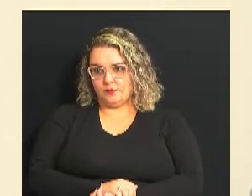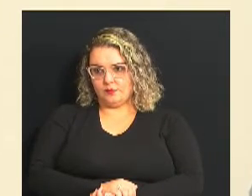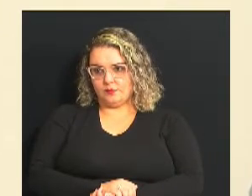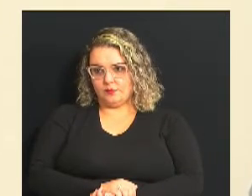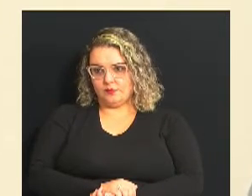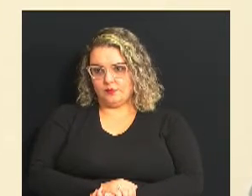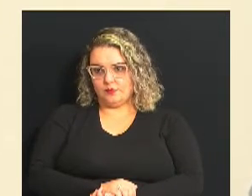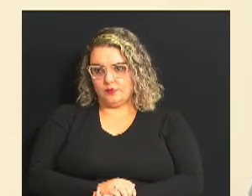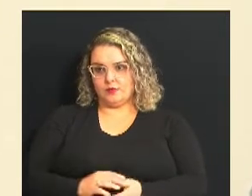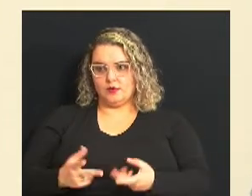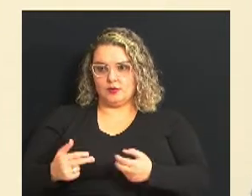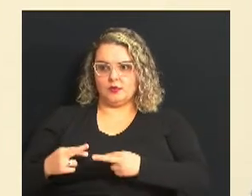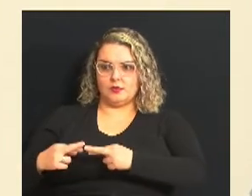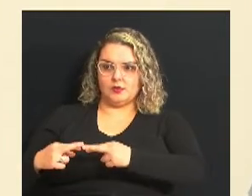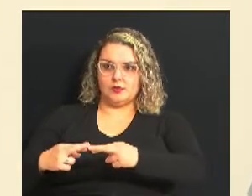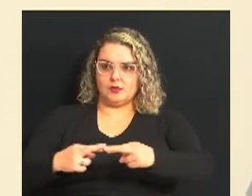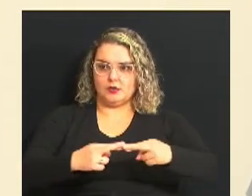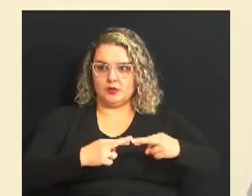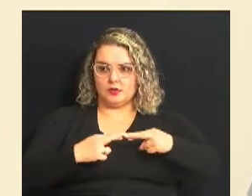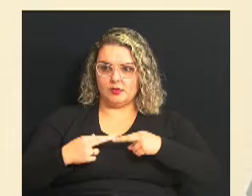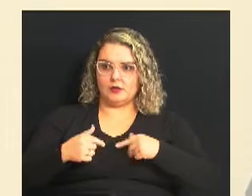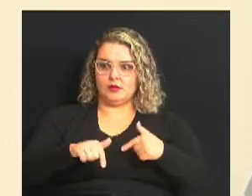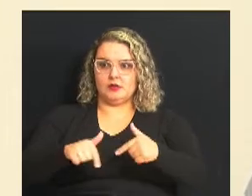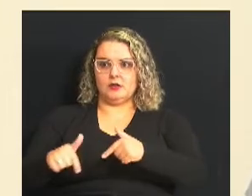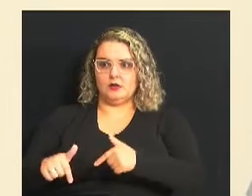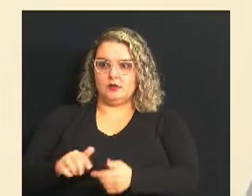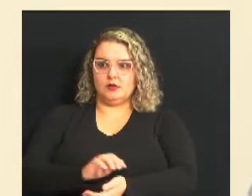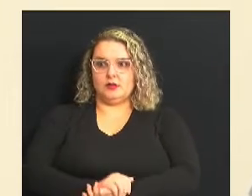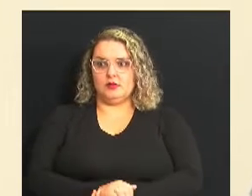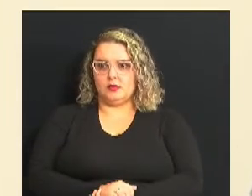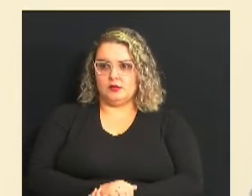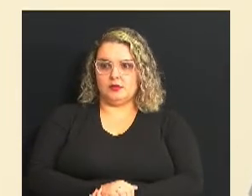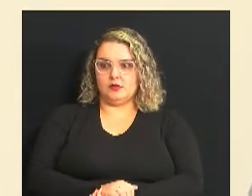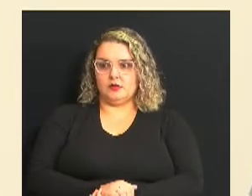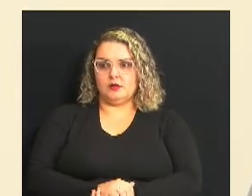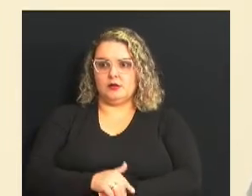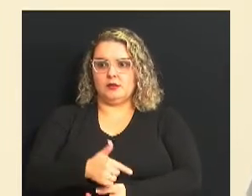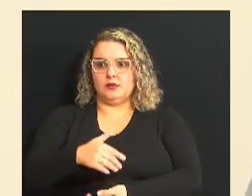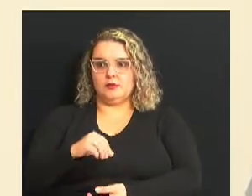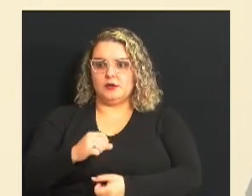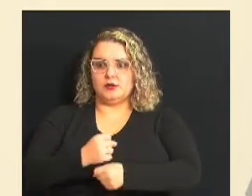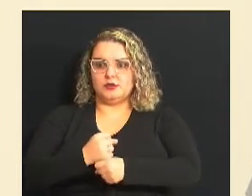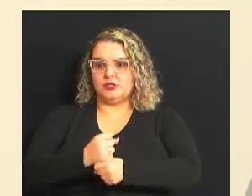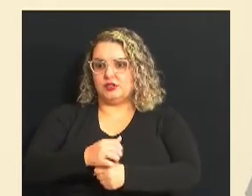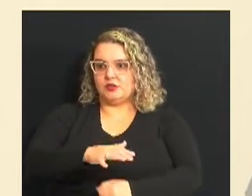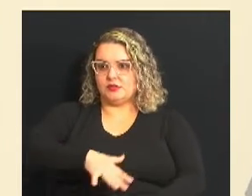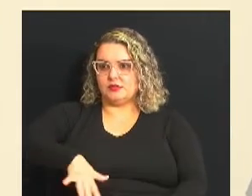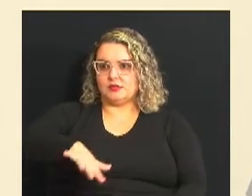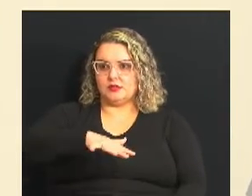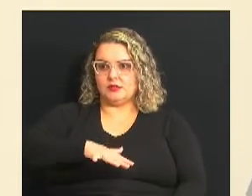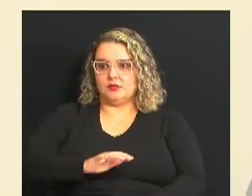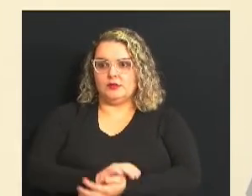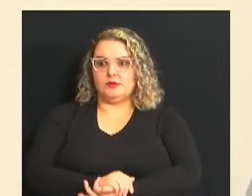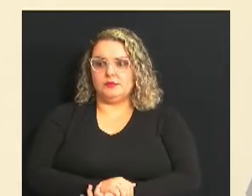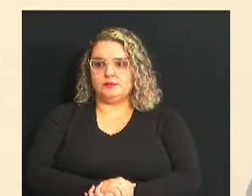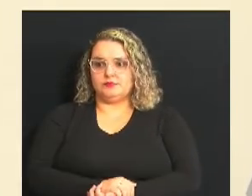que trabalhei já há 20 anos nessa área, né? Então fui